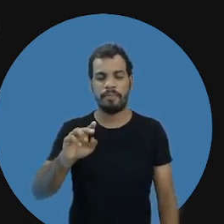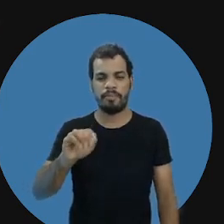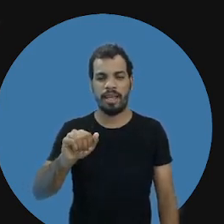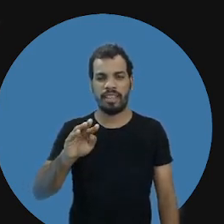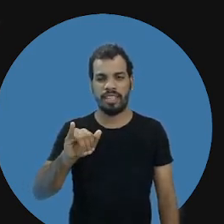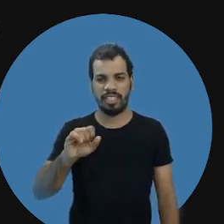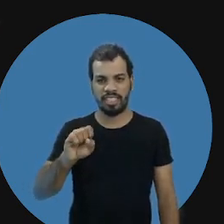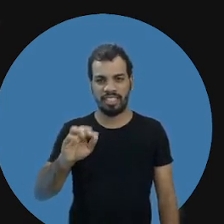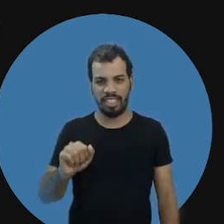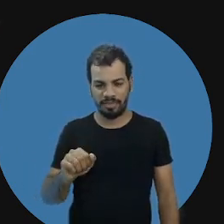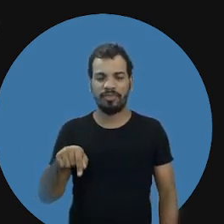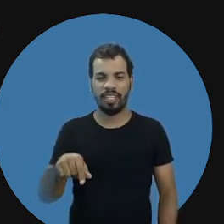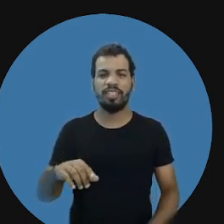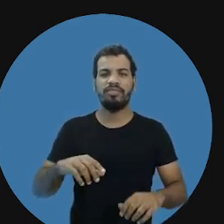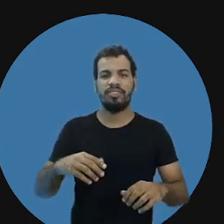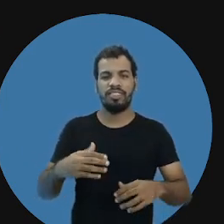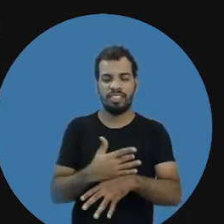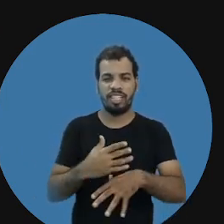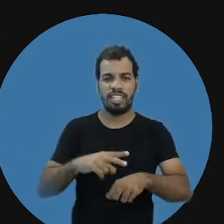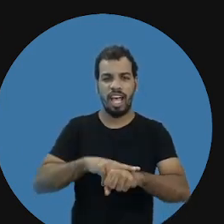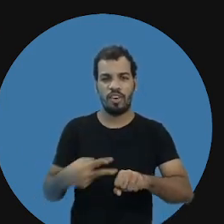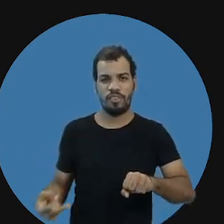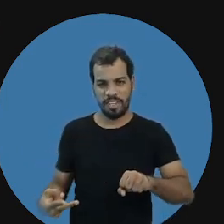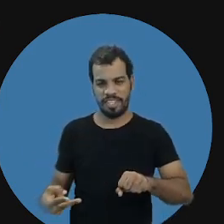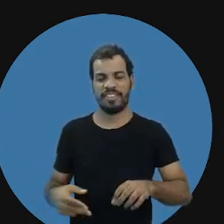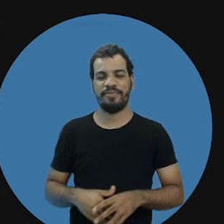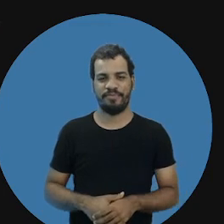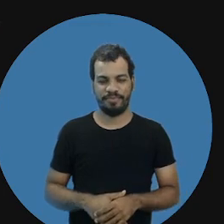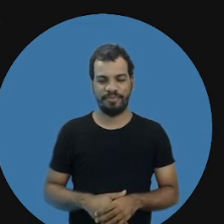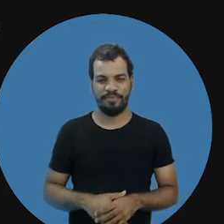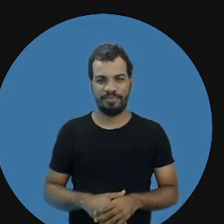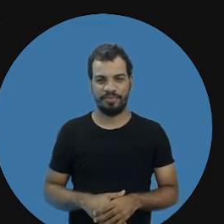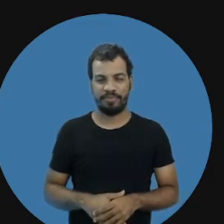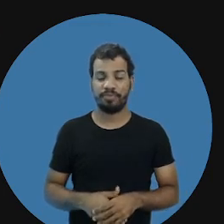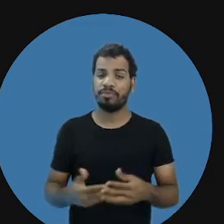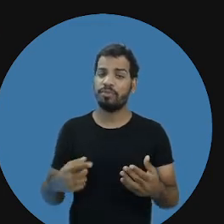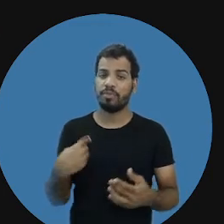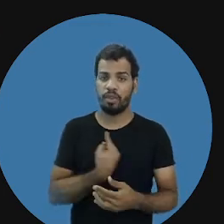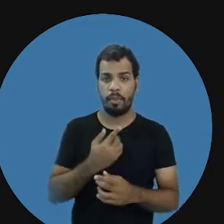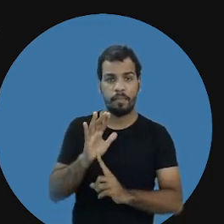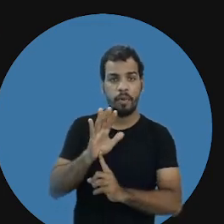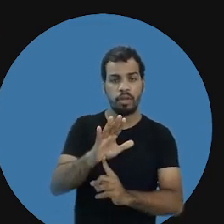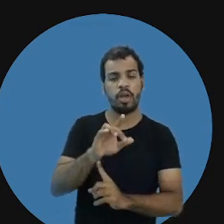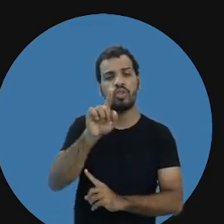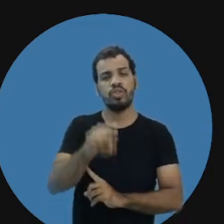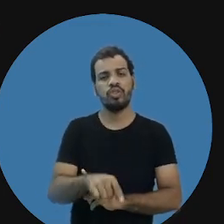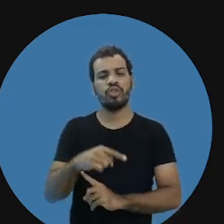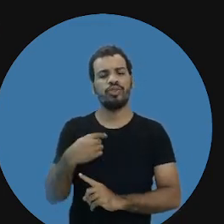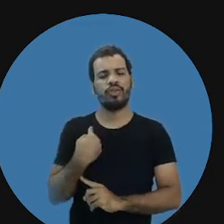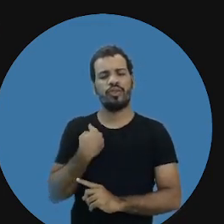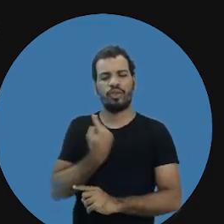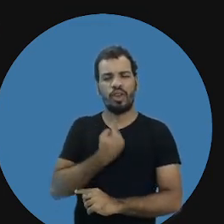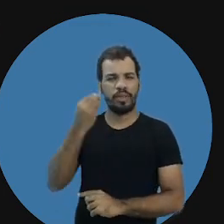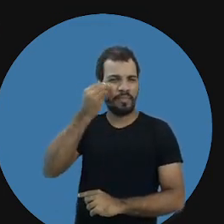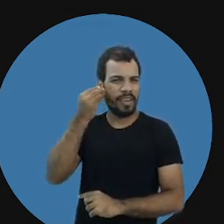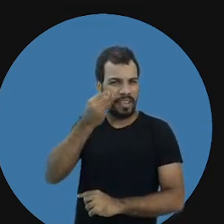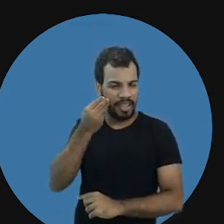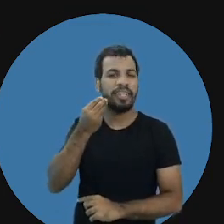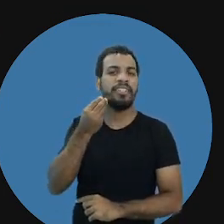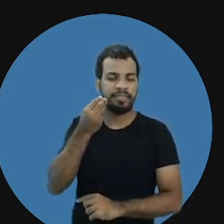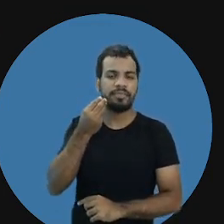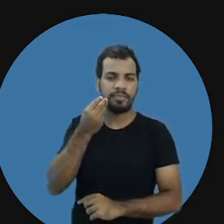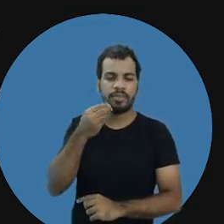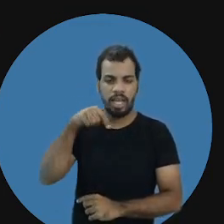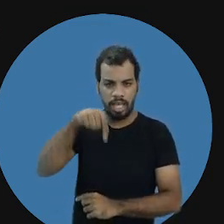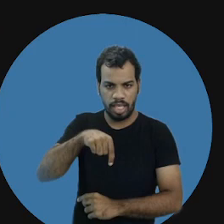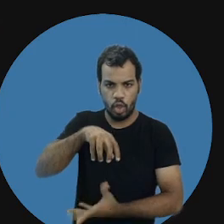Arco Verde. E aí, a gente quer mostrar um pouquinho da nossa experiência dentro do núcleo e